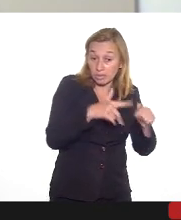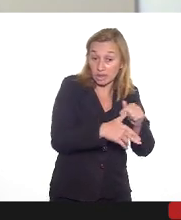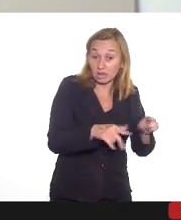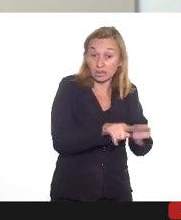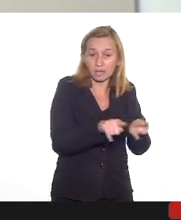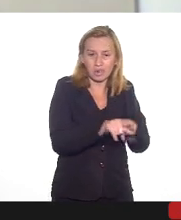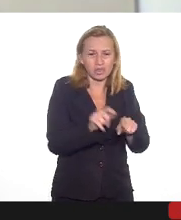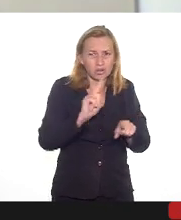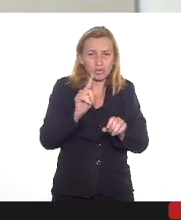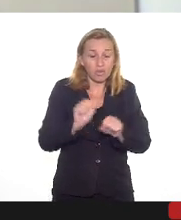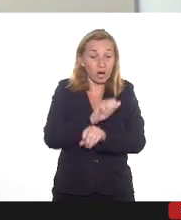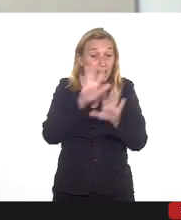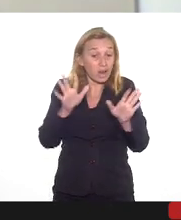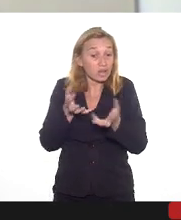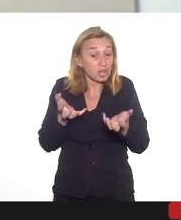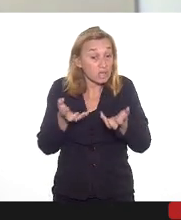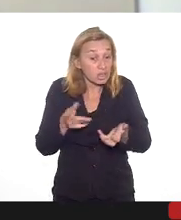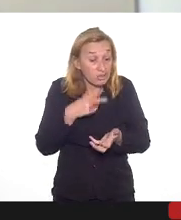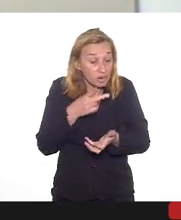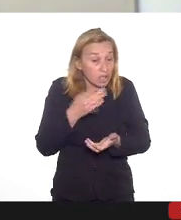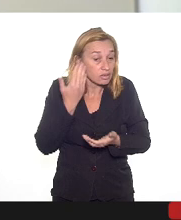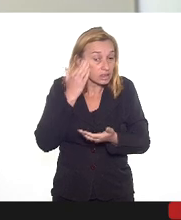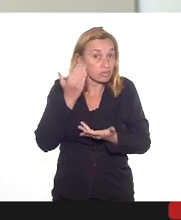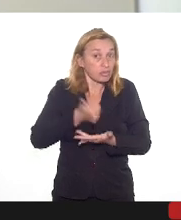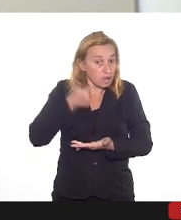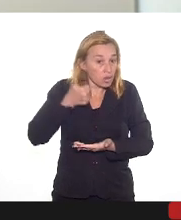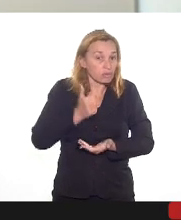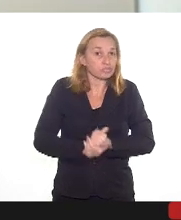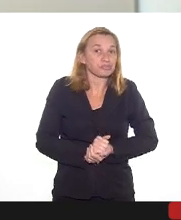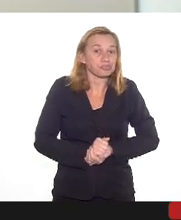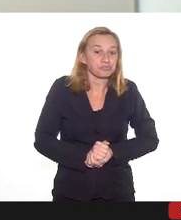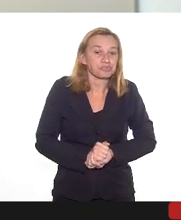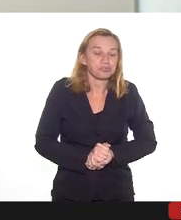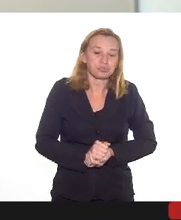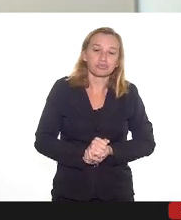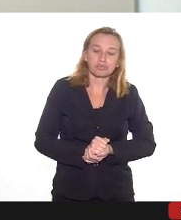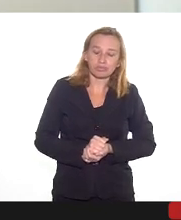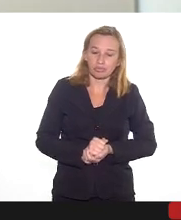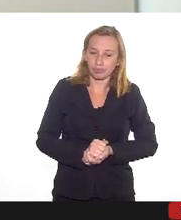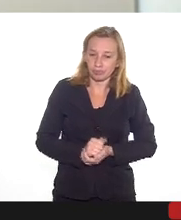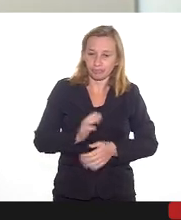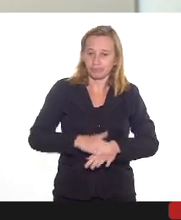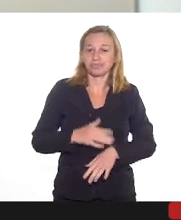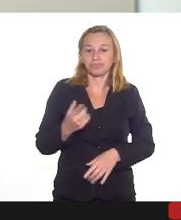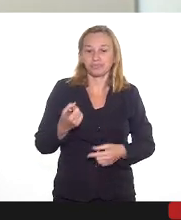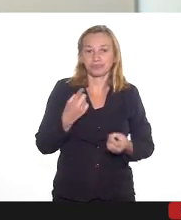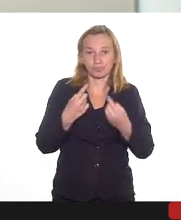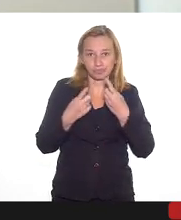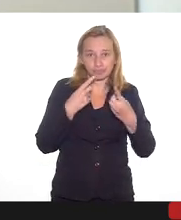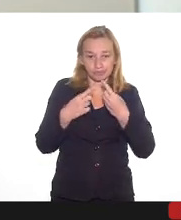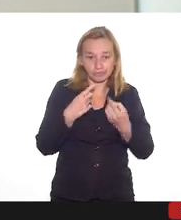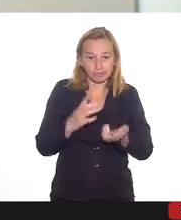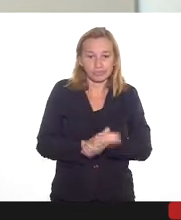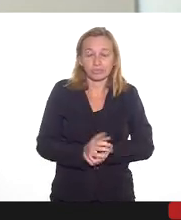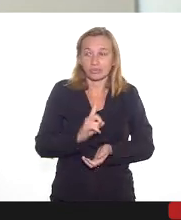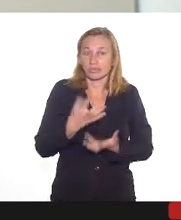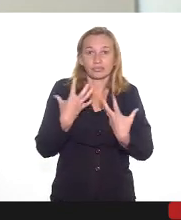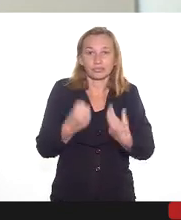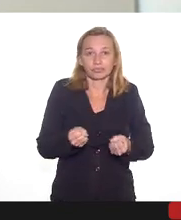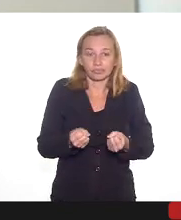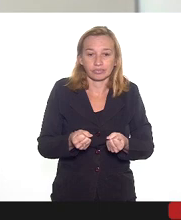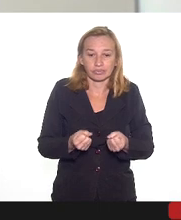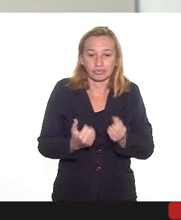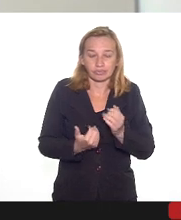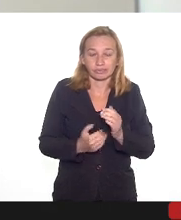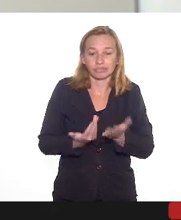claro aqui nas falas, eu gostaria até de reforçar esse entendimento, porque é mais um elemento para a gente enfrentar, né? Não dá para aceitar esse nível